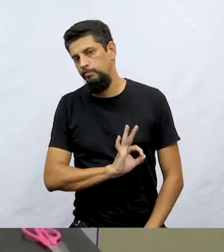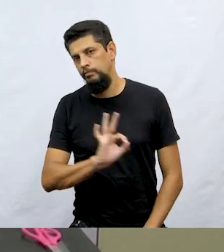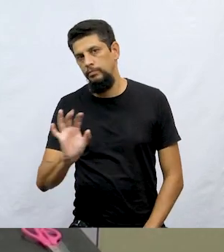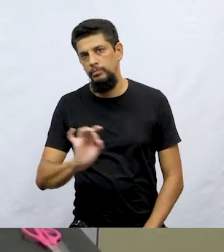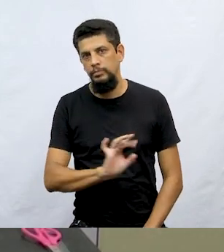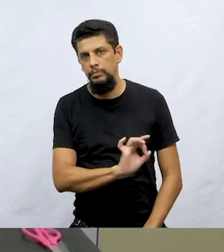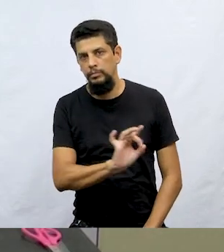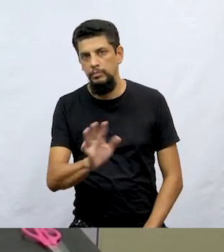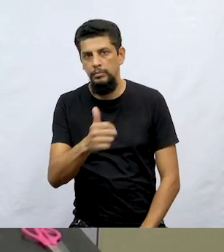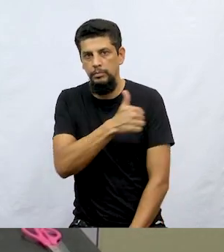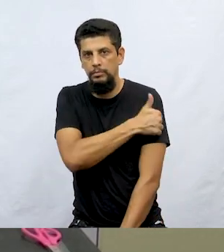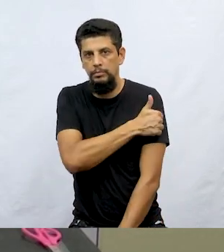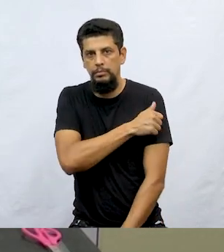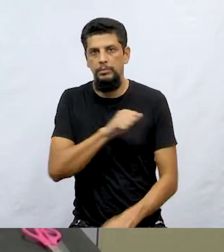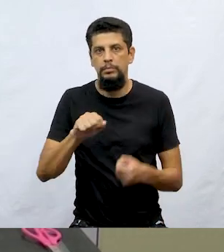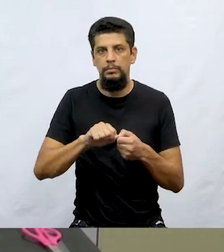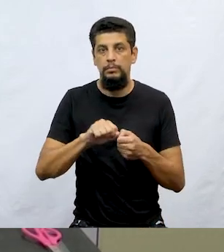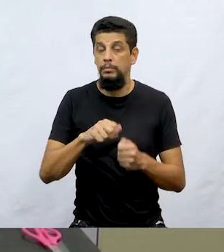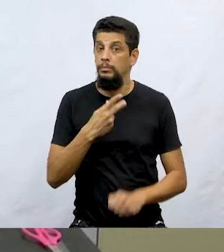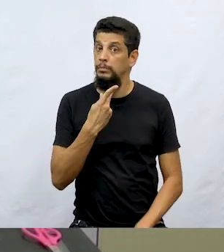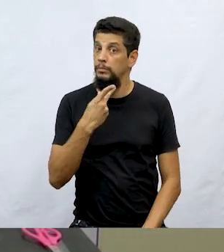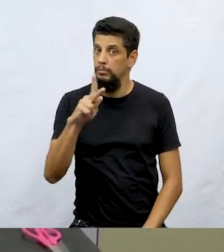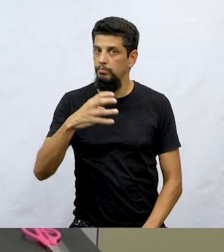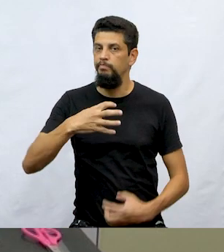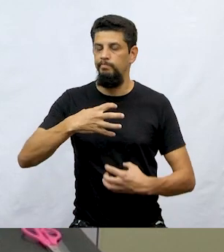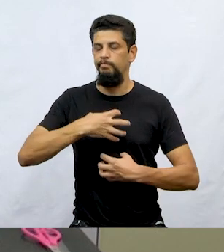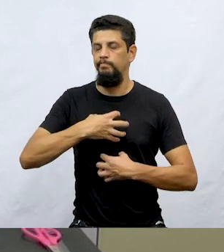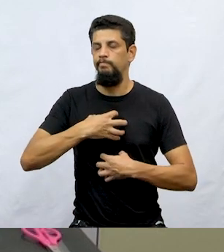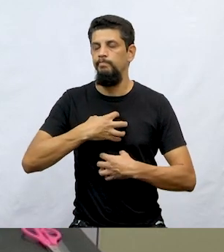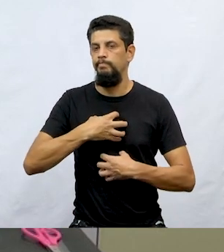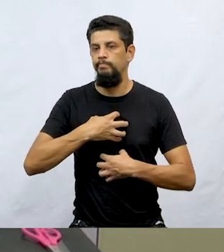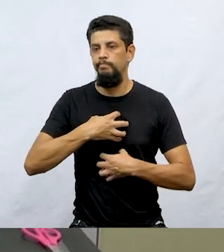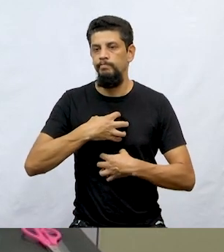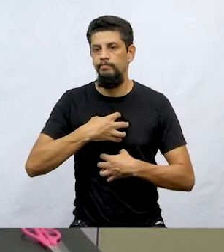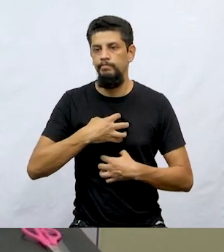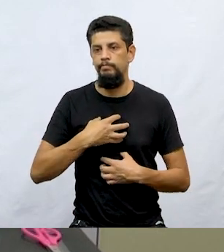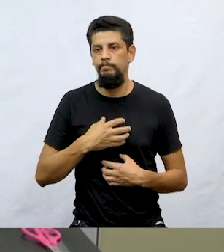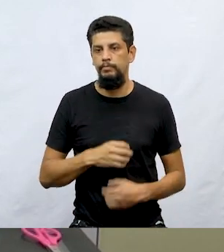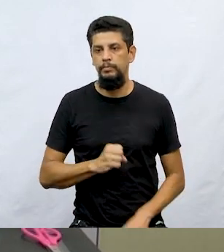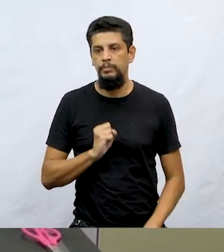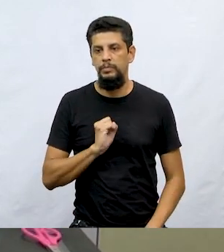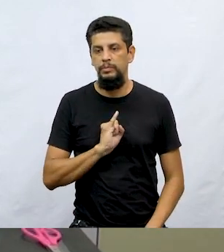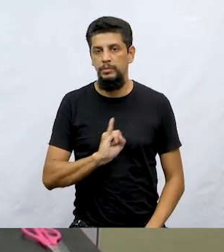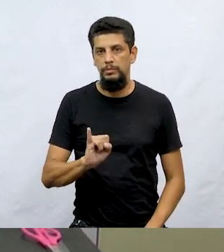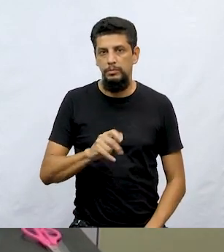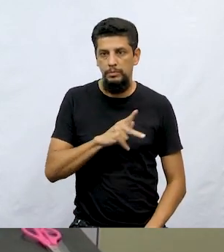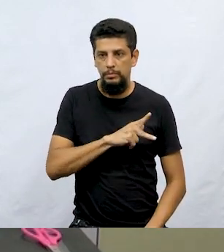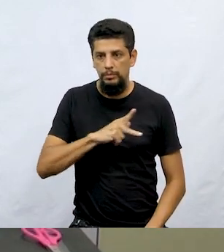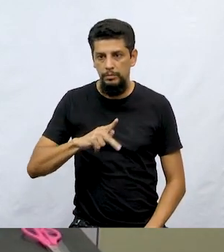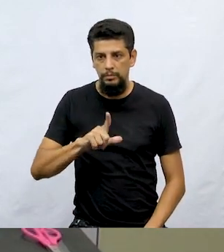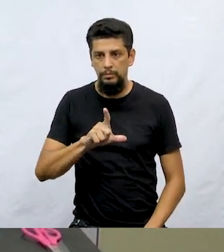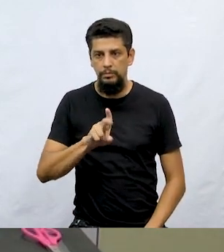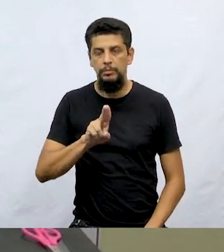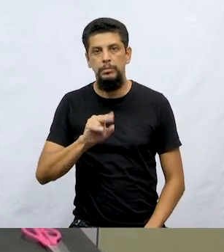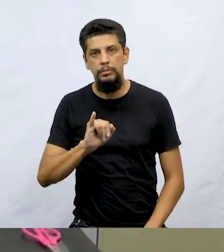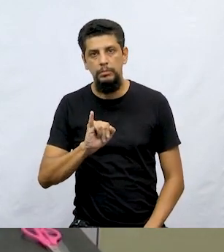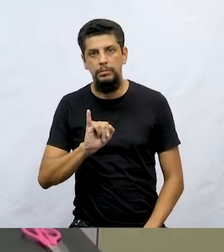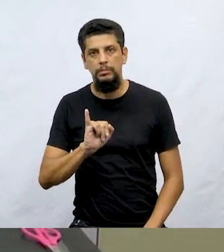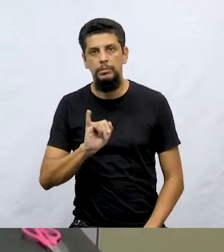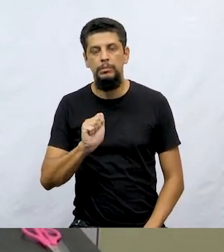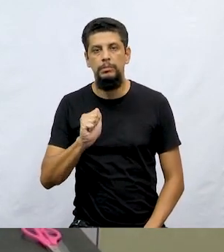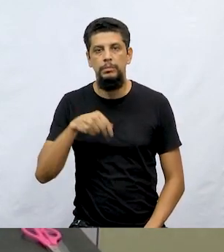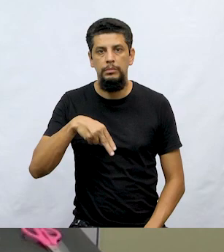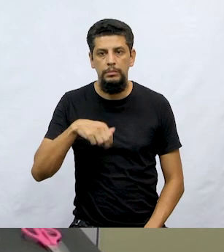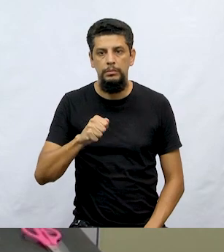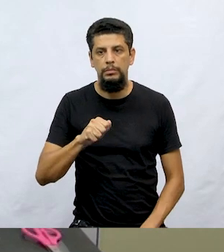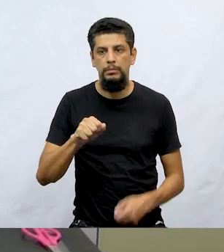Também, cada um fazendo do seu jeito. Jeito, com certeza. R. Se a professora Lu fosse escrever aqui